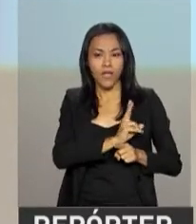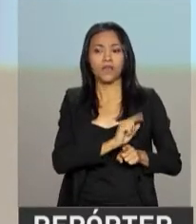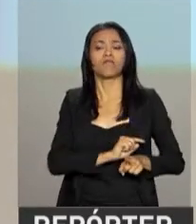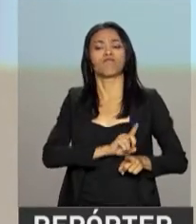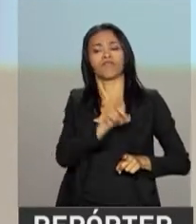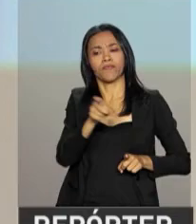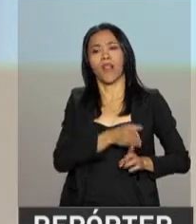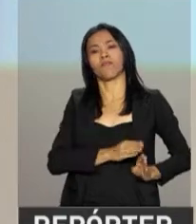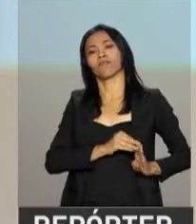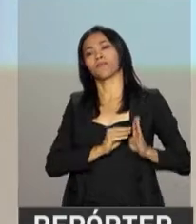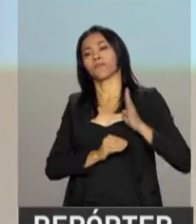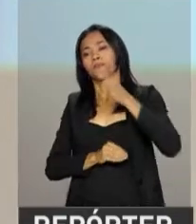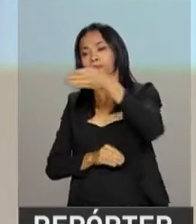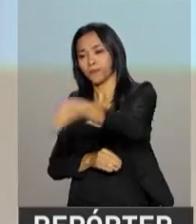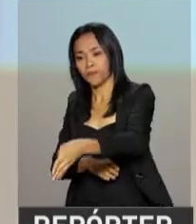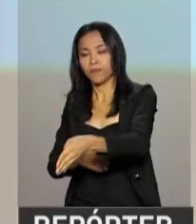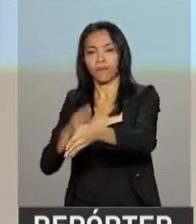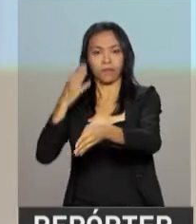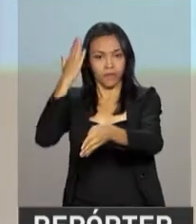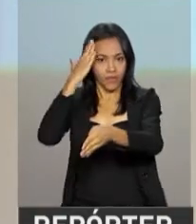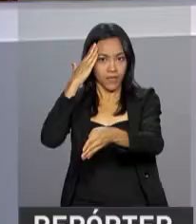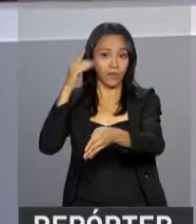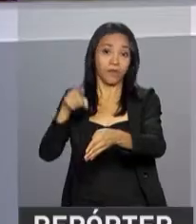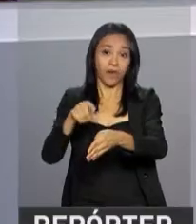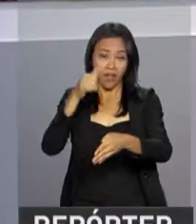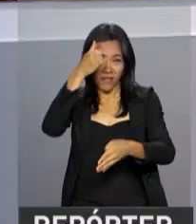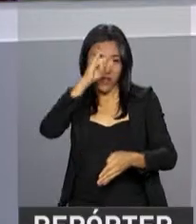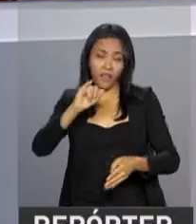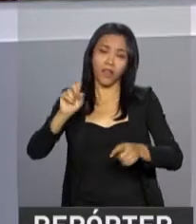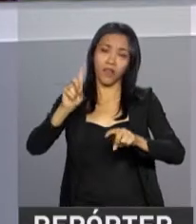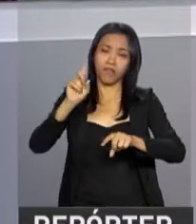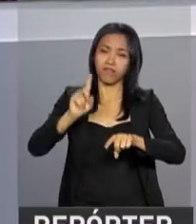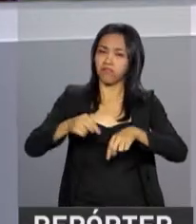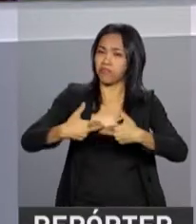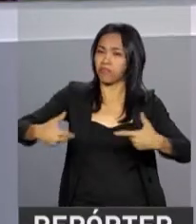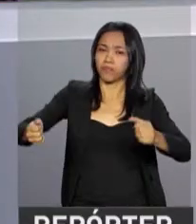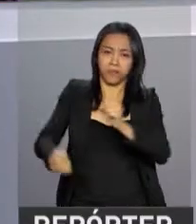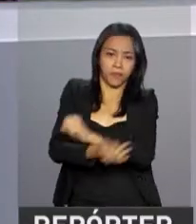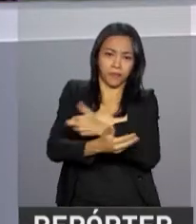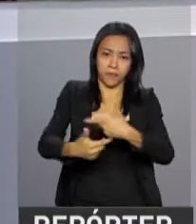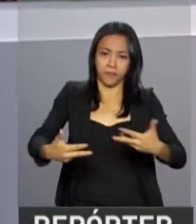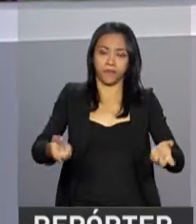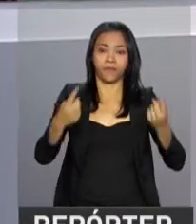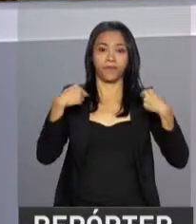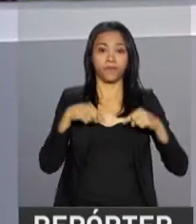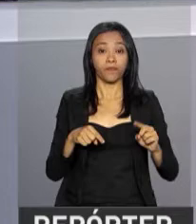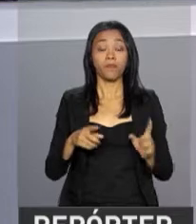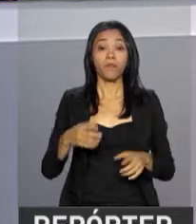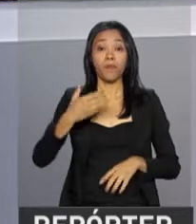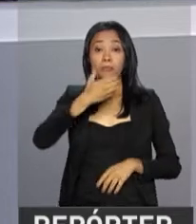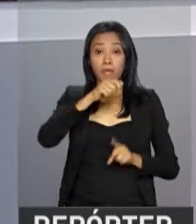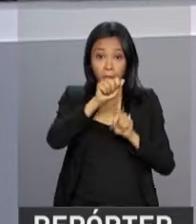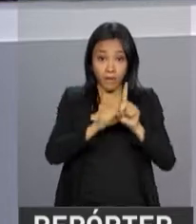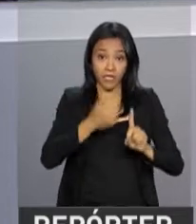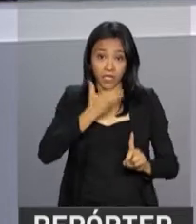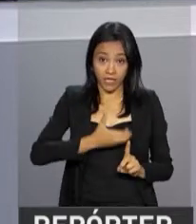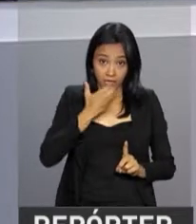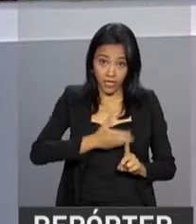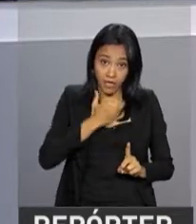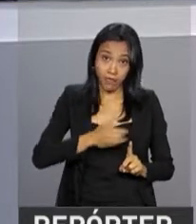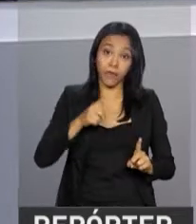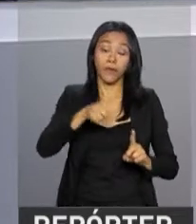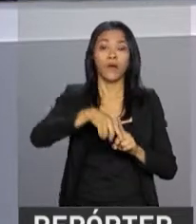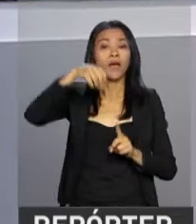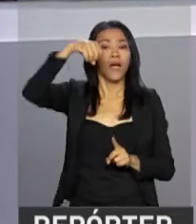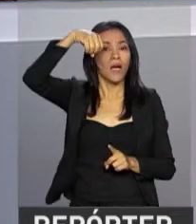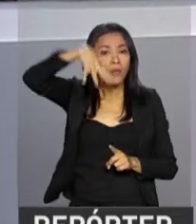combate a fraudes ea crimes tributários em dezembro a bandeira tarifária de energia elétrica vai ser vermelha